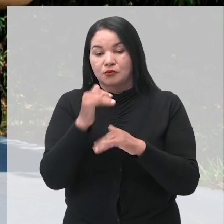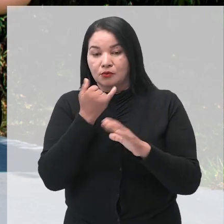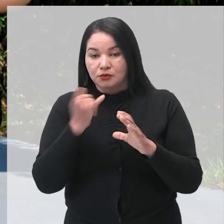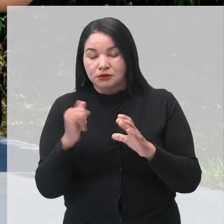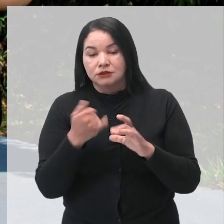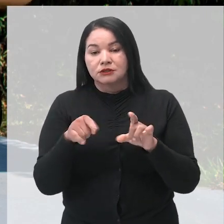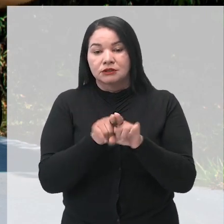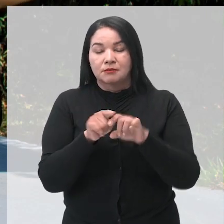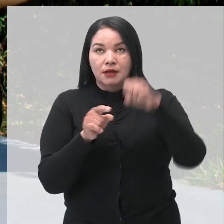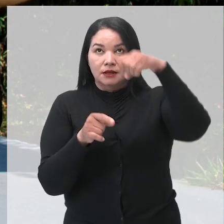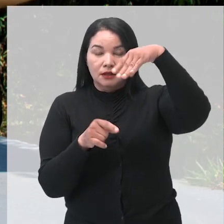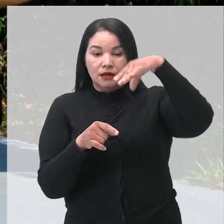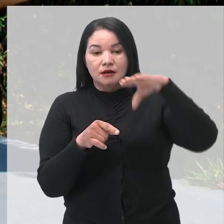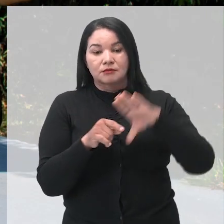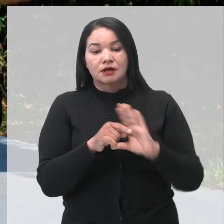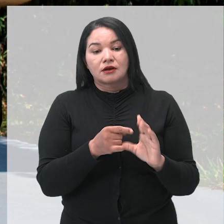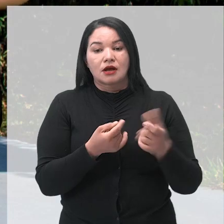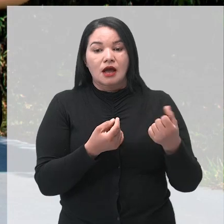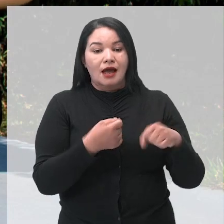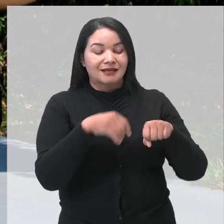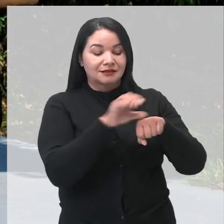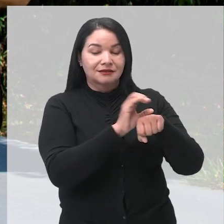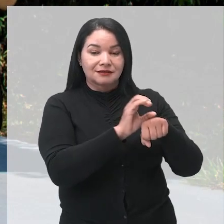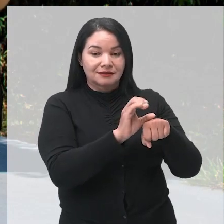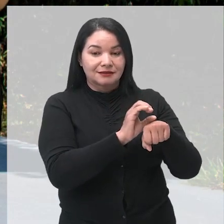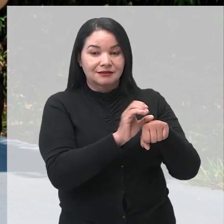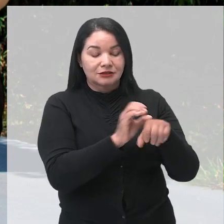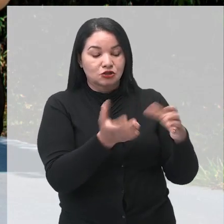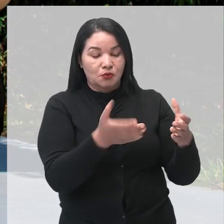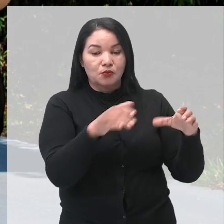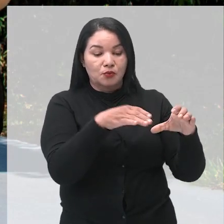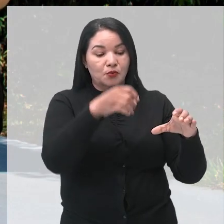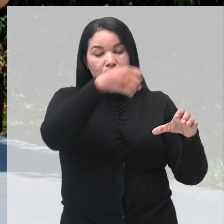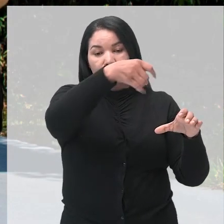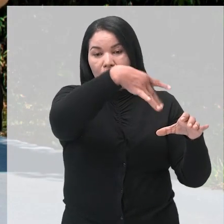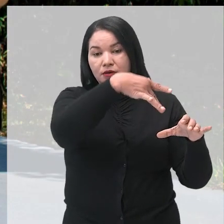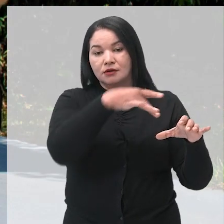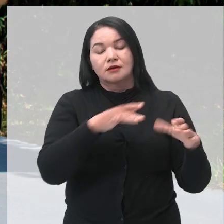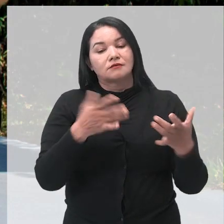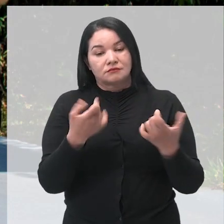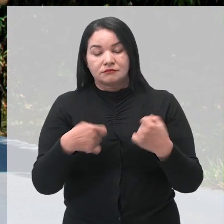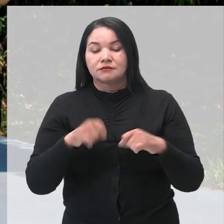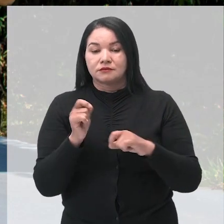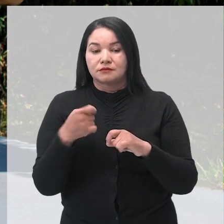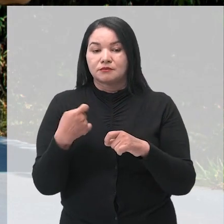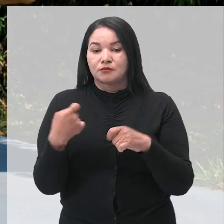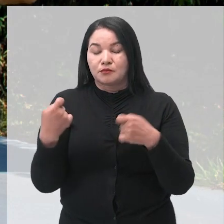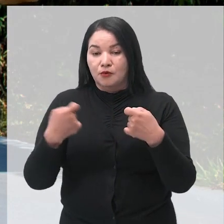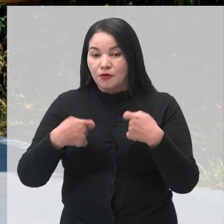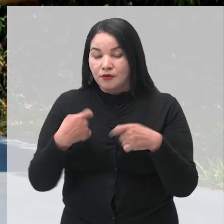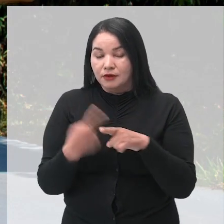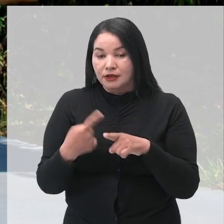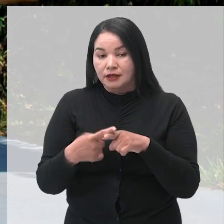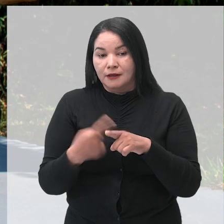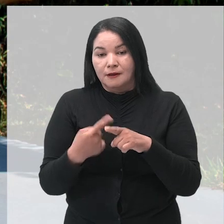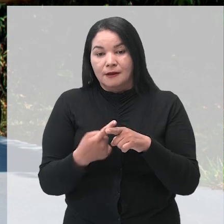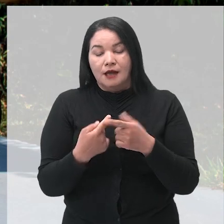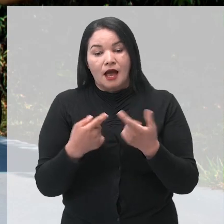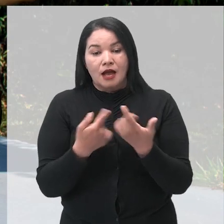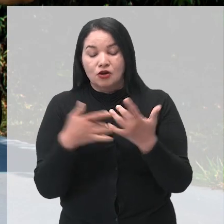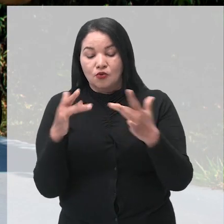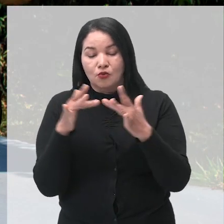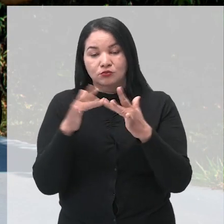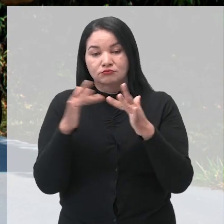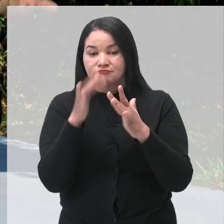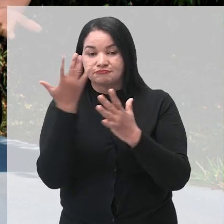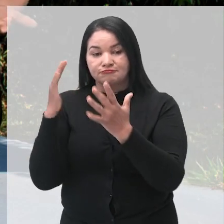pilhas, baterias, lâmpadas que a gente iria descartar, vão para o coletor cinza. Então eles devem ser lançados nesse local, porque